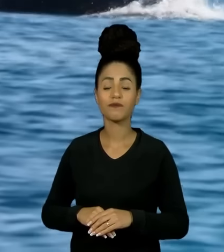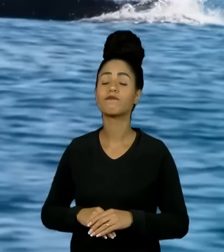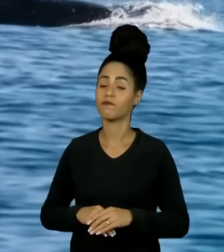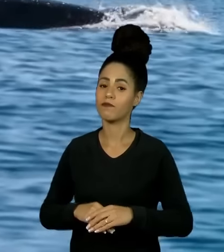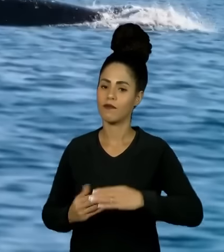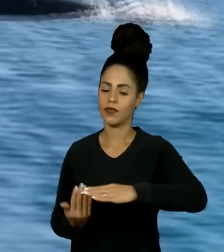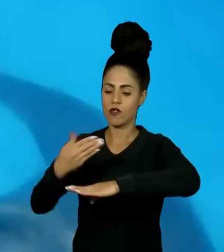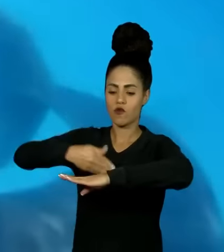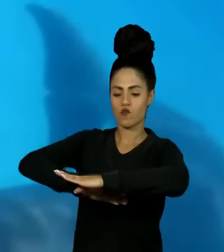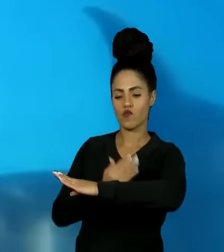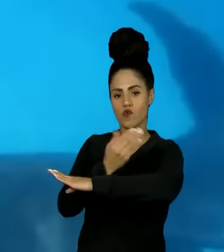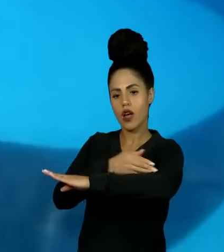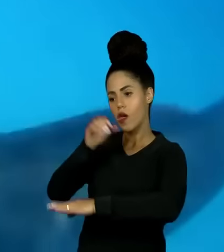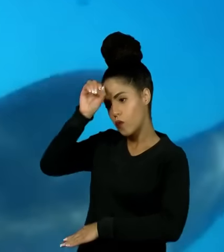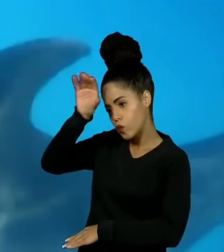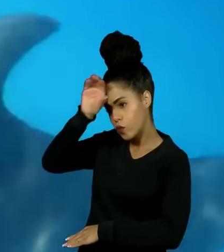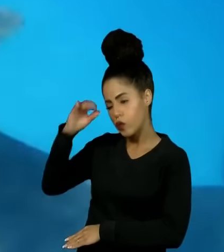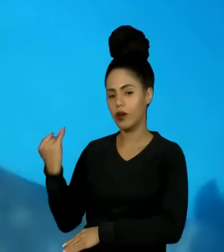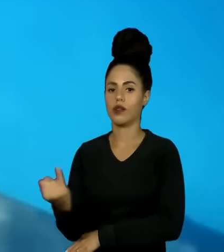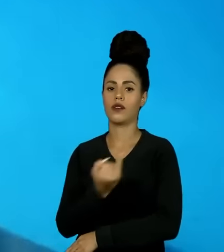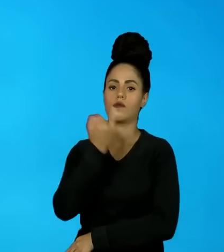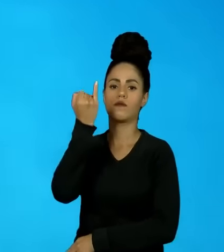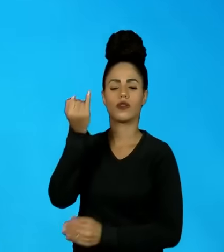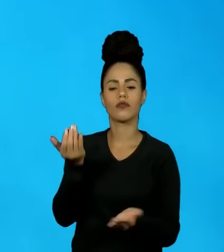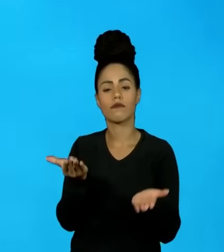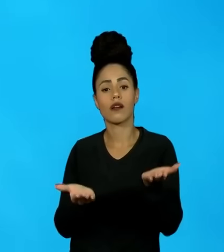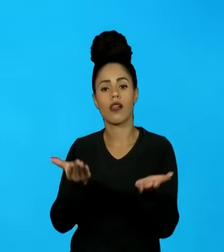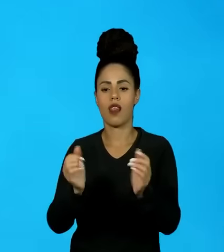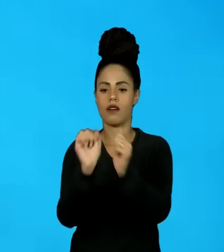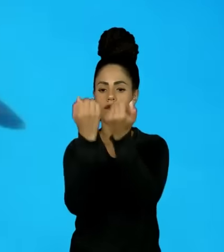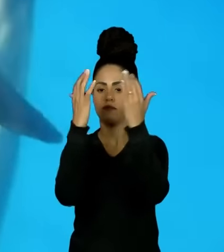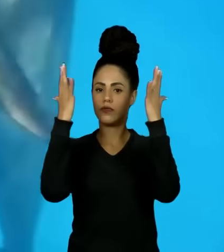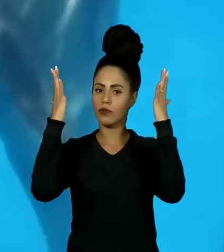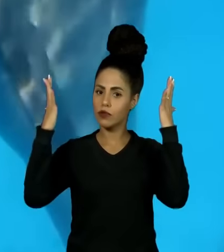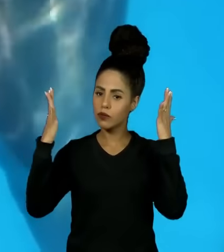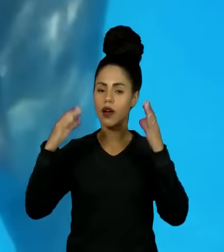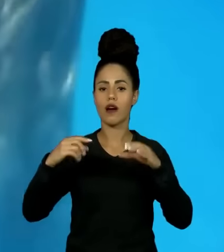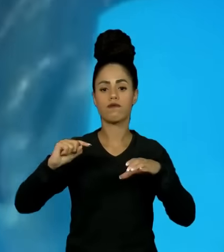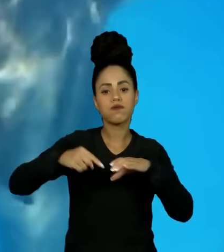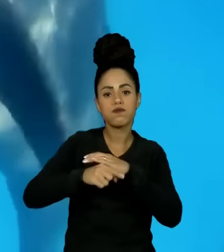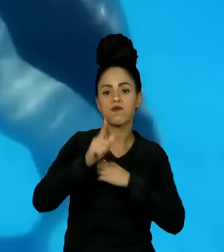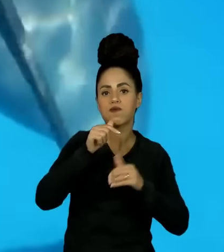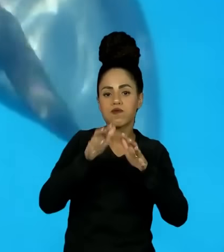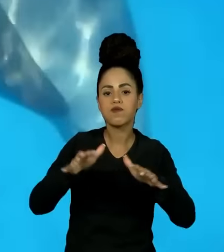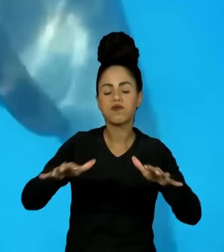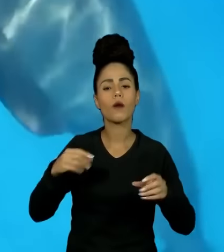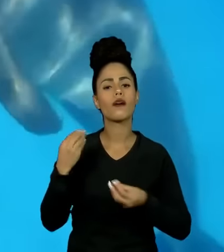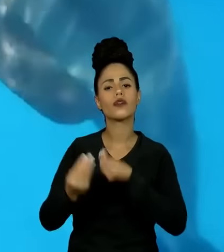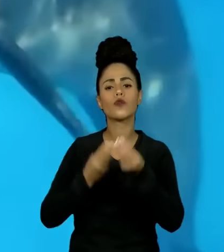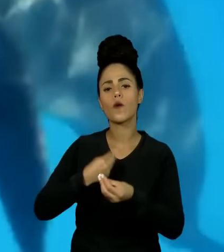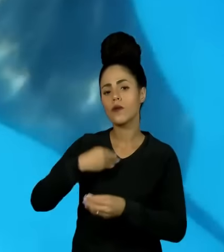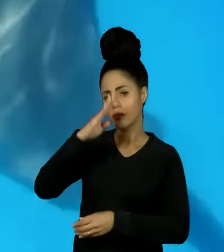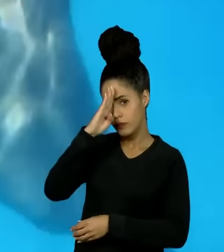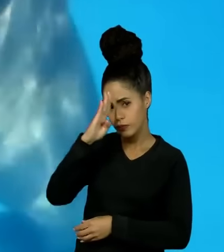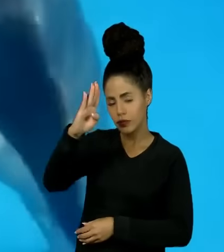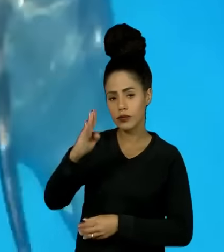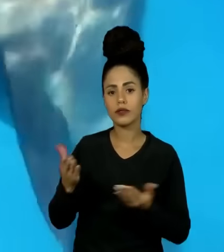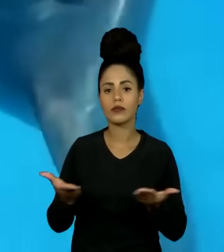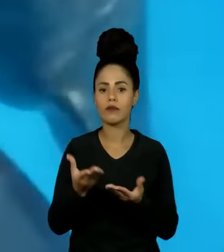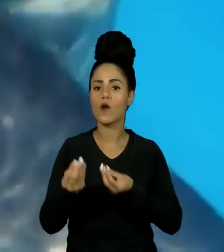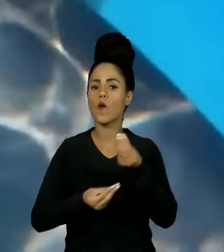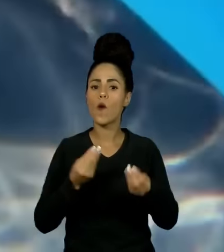Baleias e golfinhos são fundamentais para o equilíbrio dos ecossistemas marinhos, mas estão ameaçados principalmente por